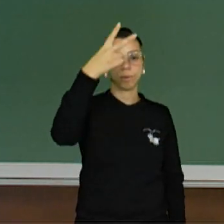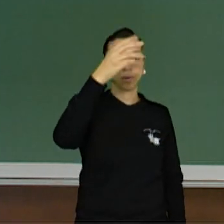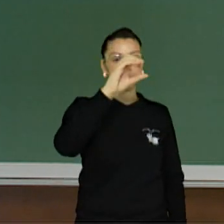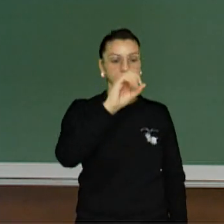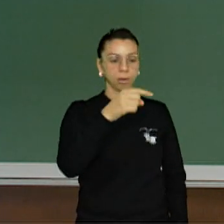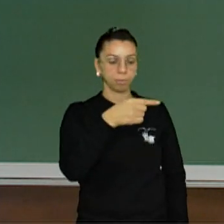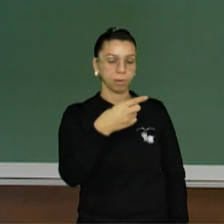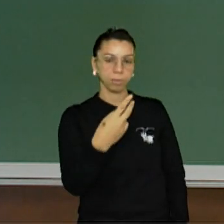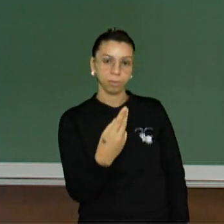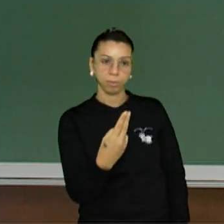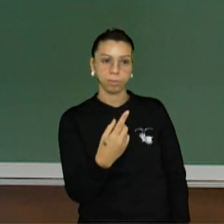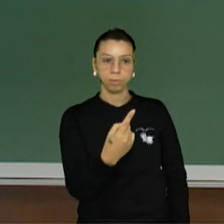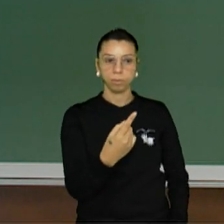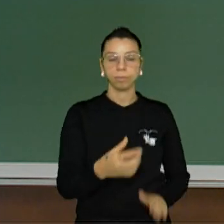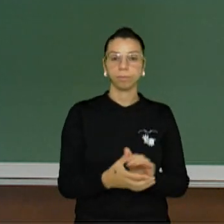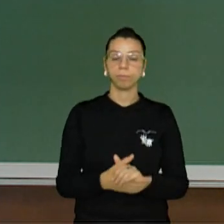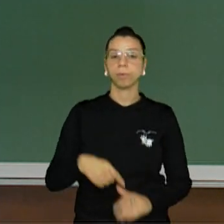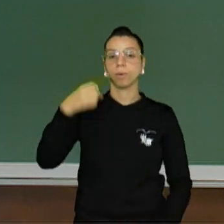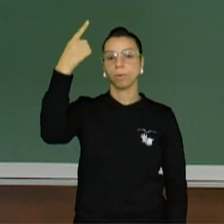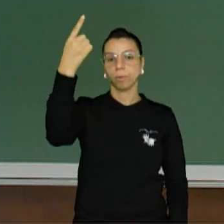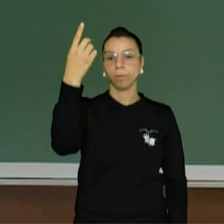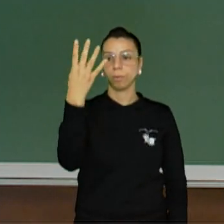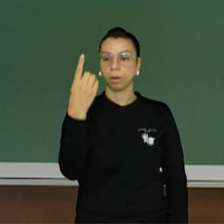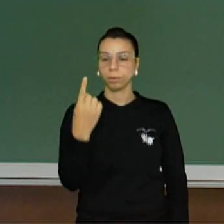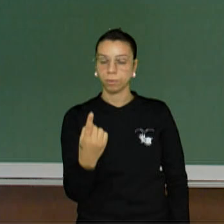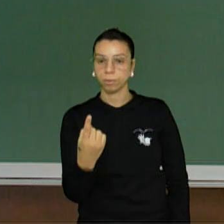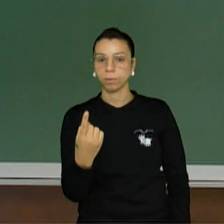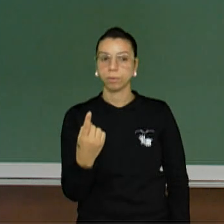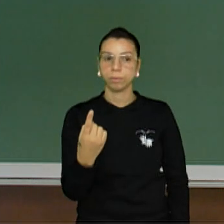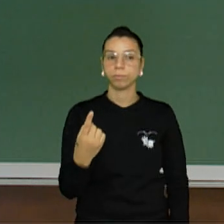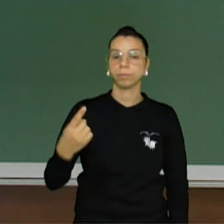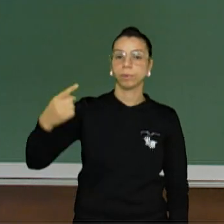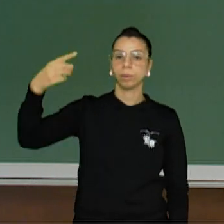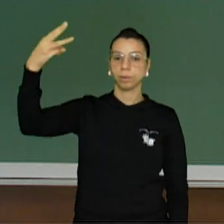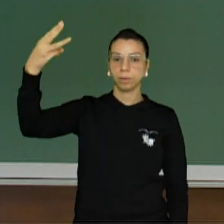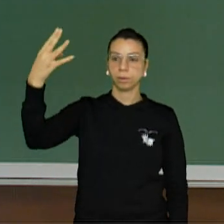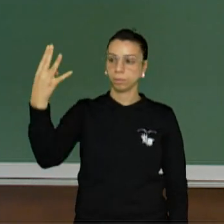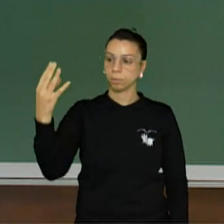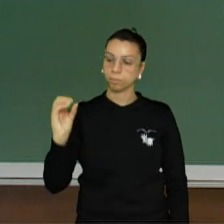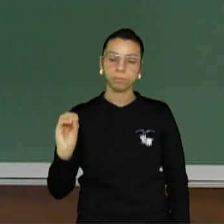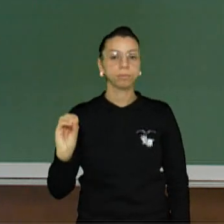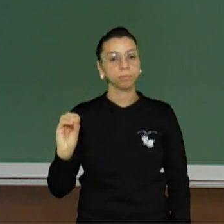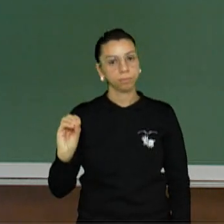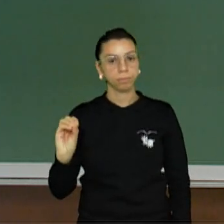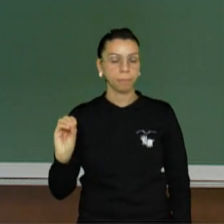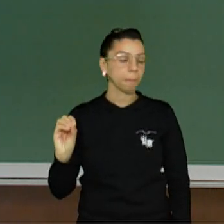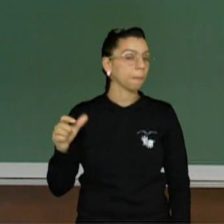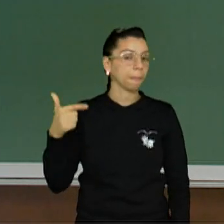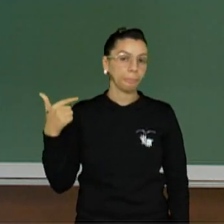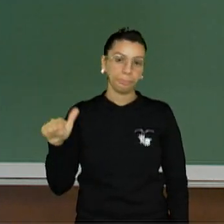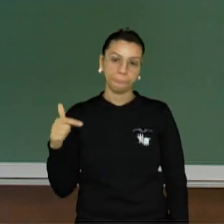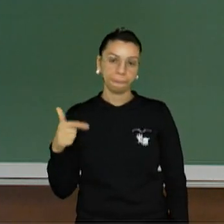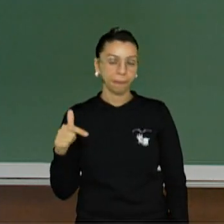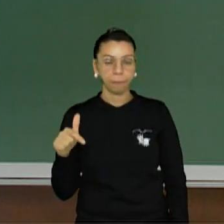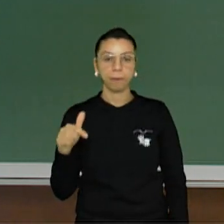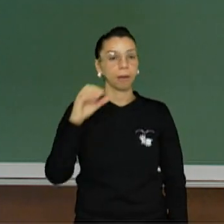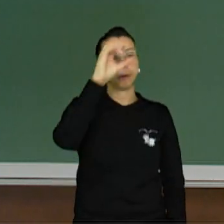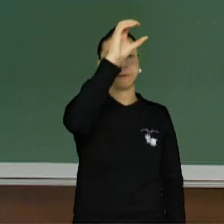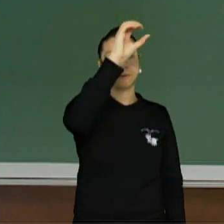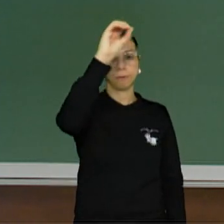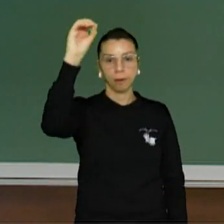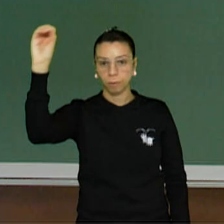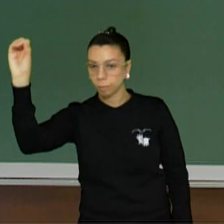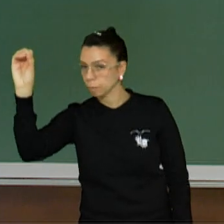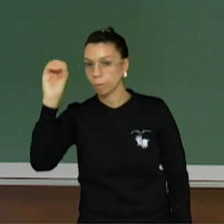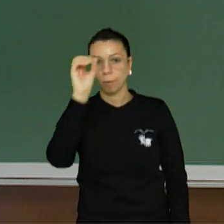1, a coluna 1, 4 e 1 e a coluna 3, 4 e 0. Não tem uma linha inteira de zero, os números